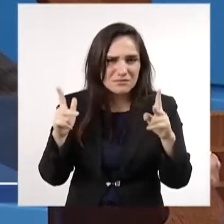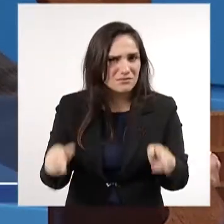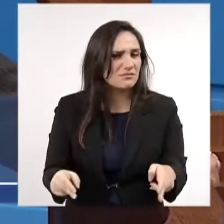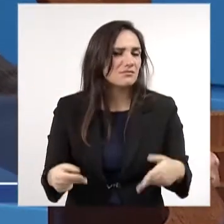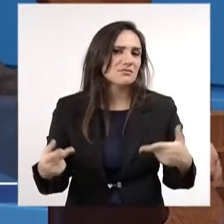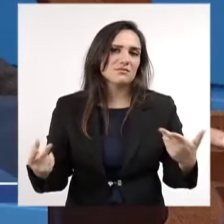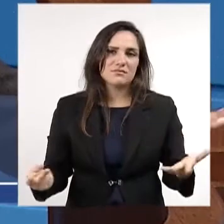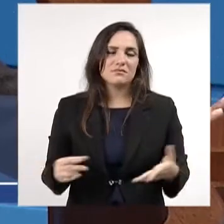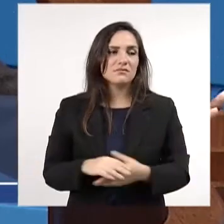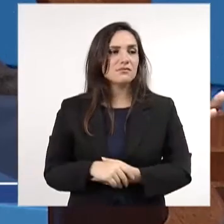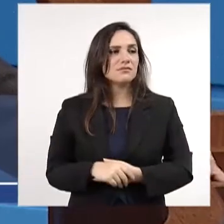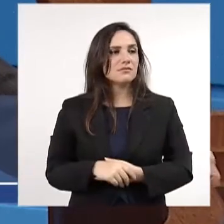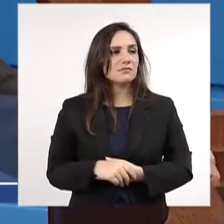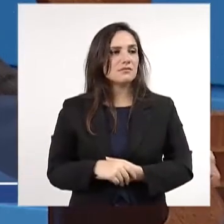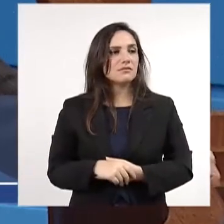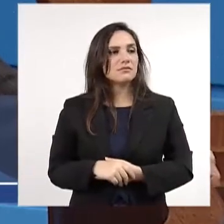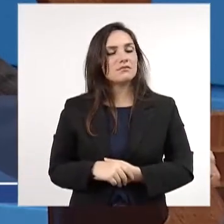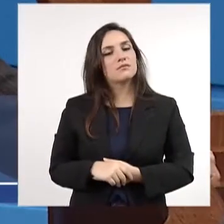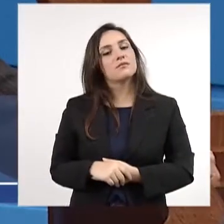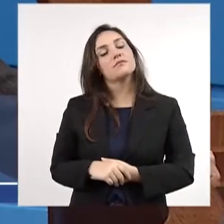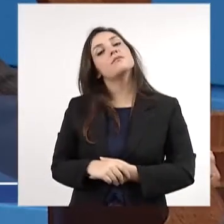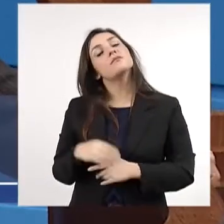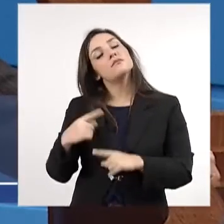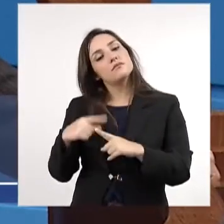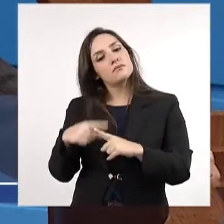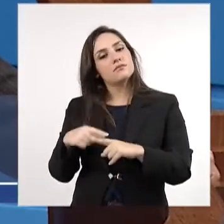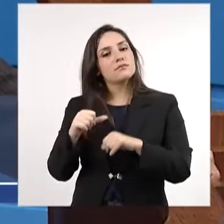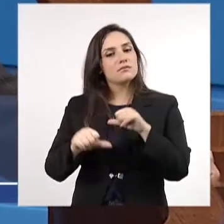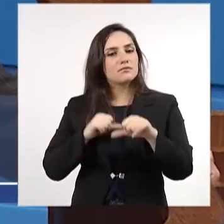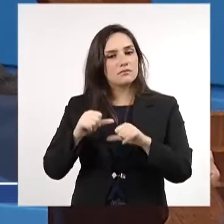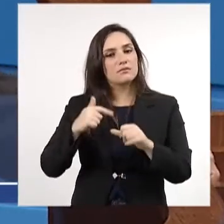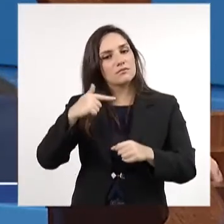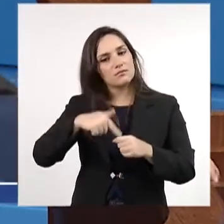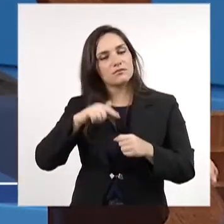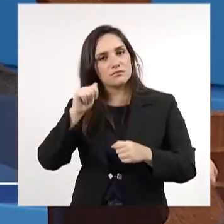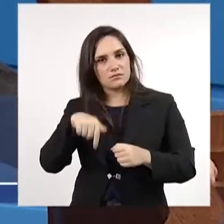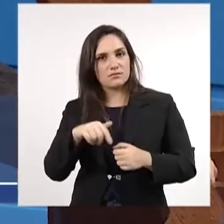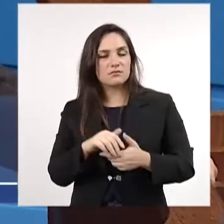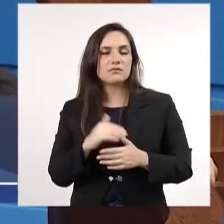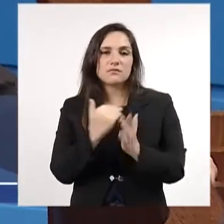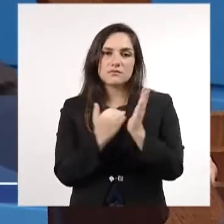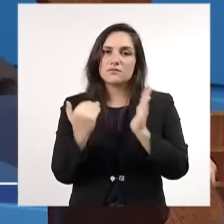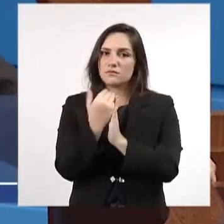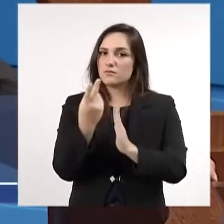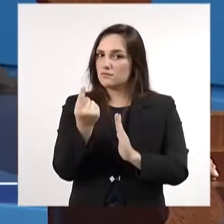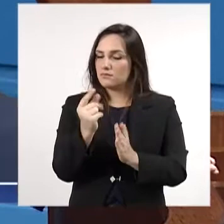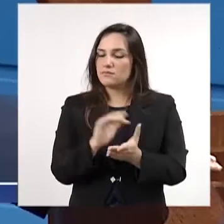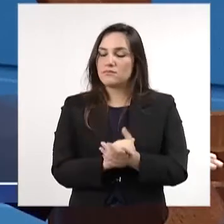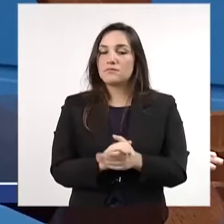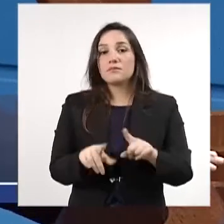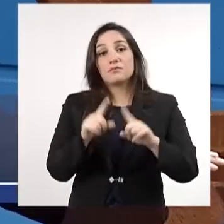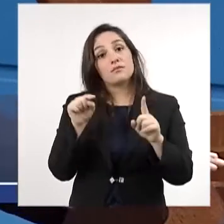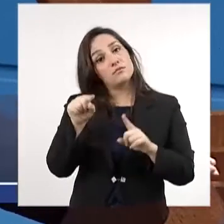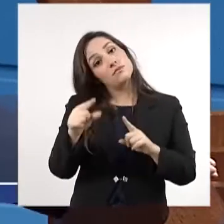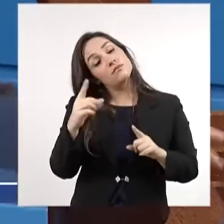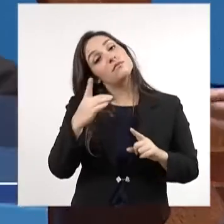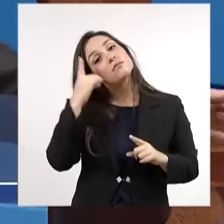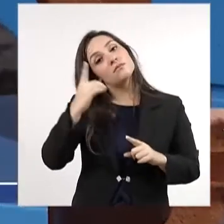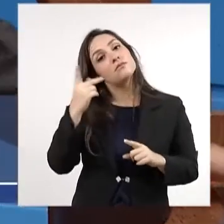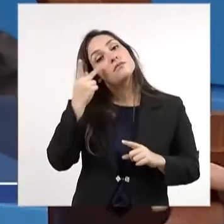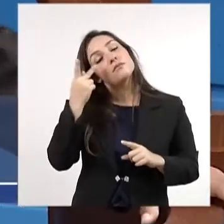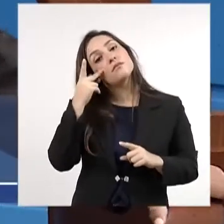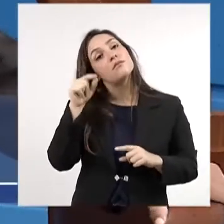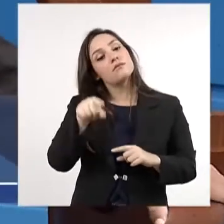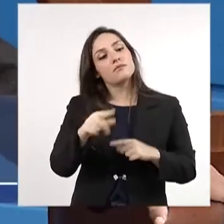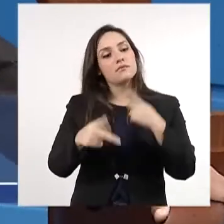esse reajuste da gasolina aqui no nosso estado. E aí, deputado Pedro Kemp, Vossa Excelência, que ontem falou sobre o